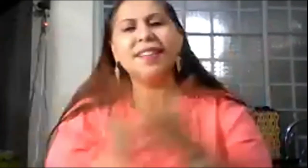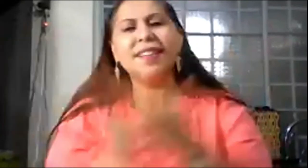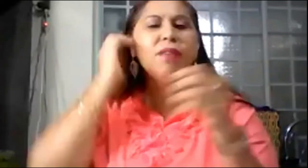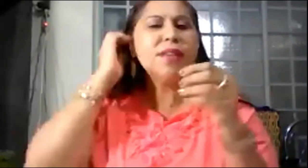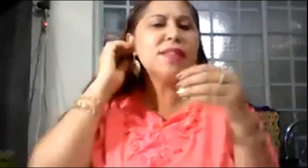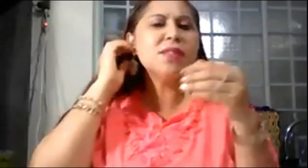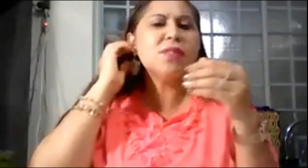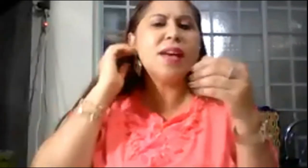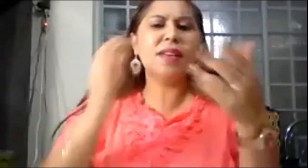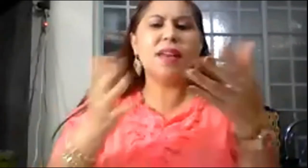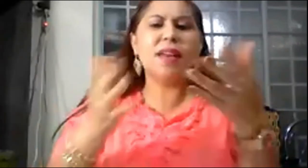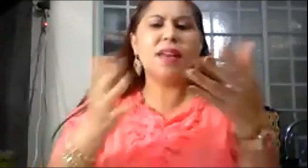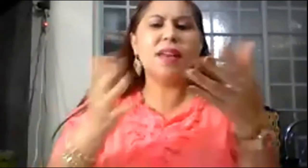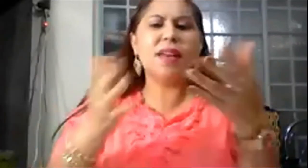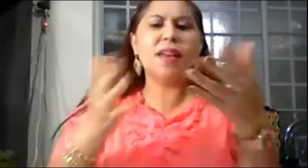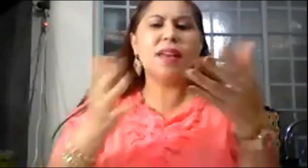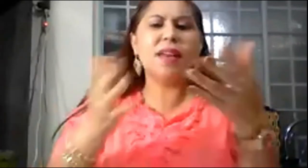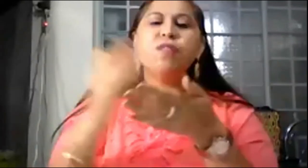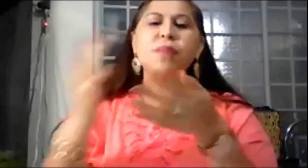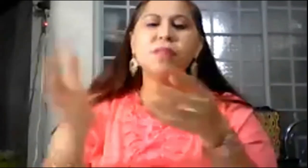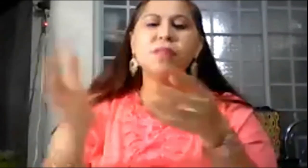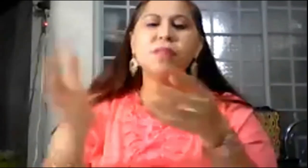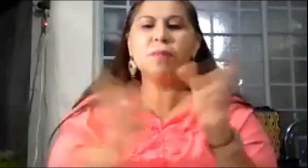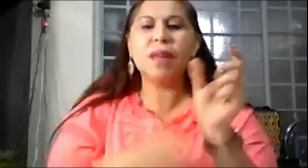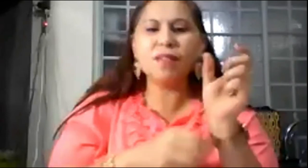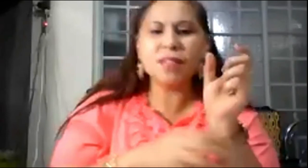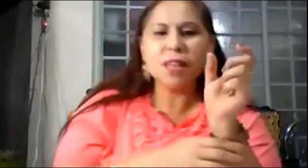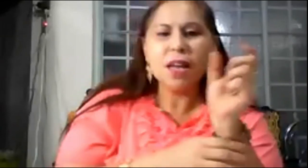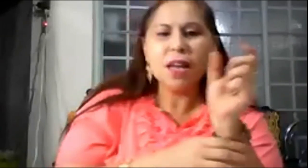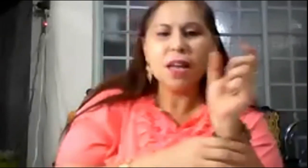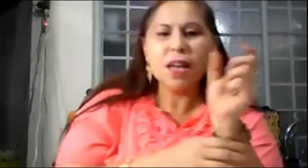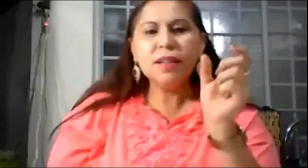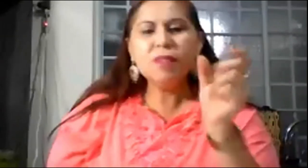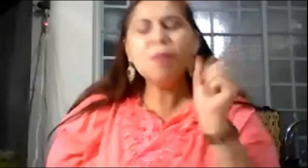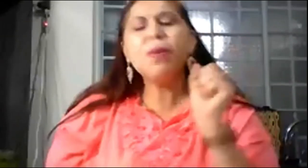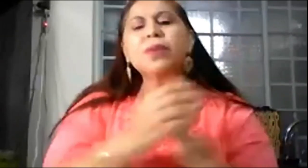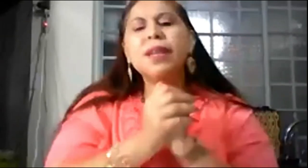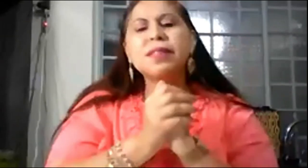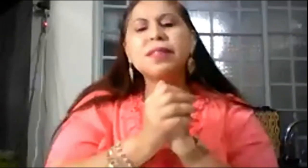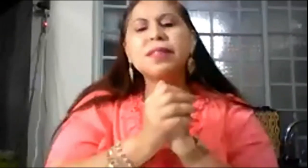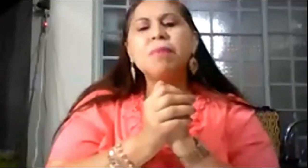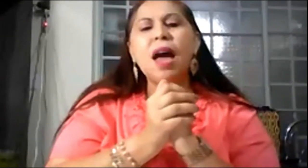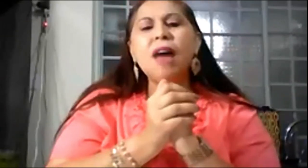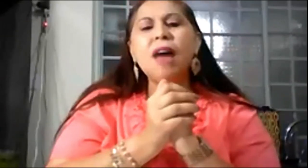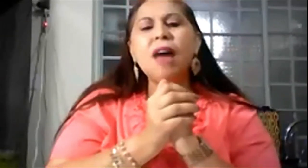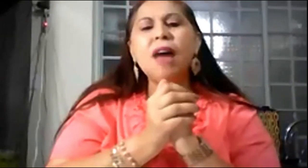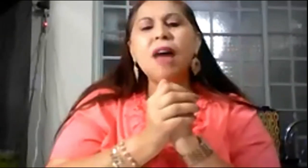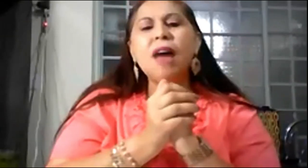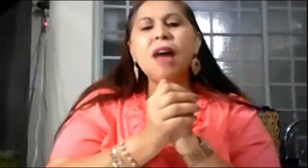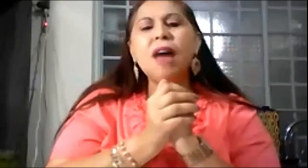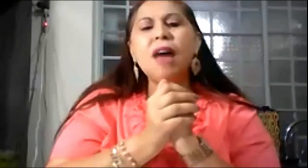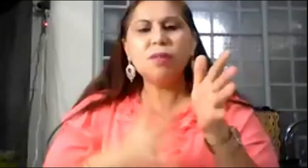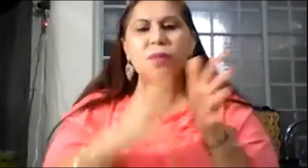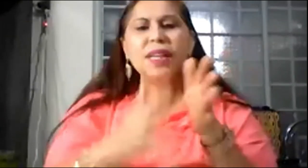né? Então, isso aí é o processo de formação de palavras na língua portuguesa. Agora, na